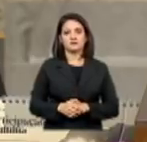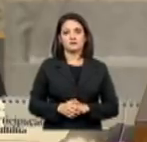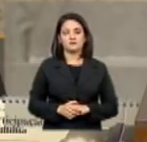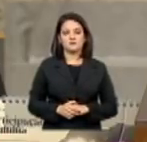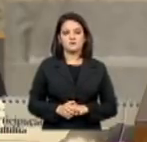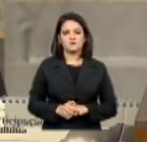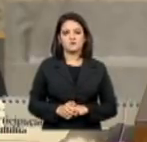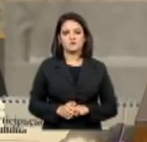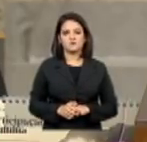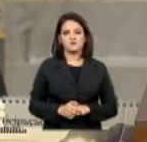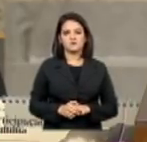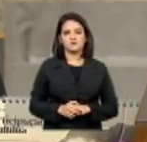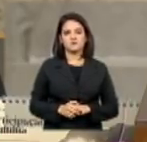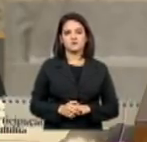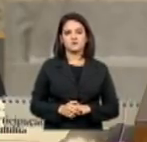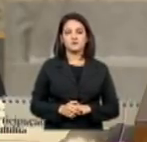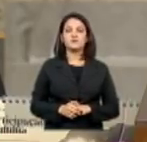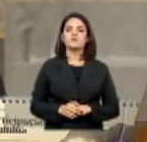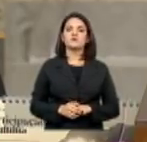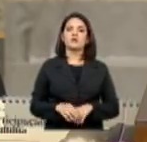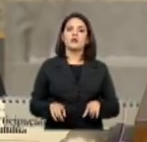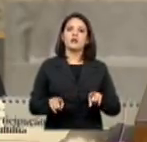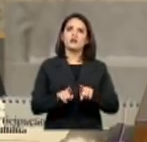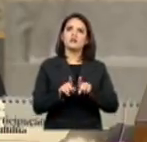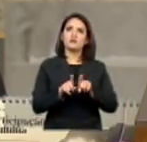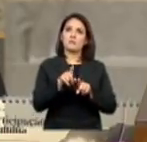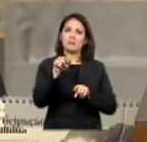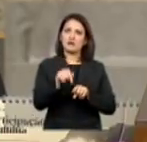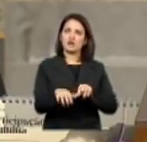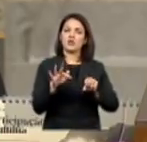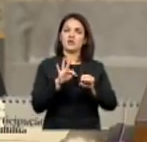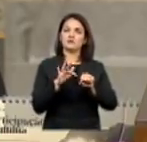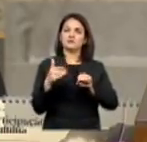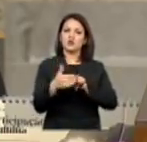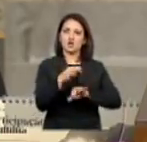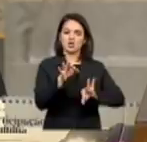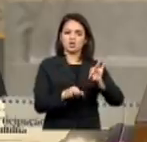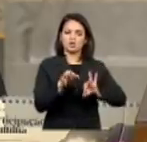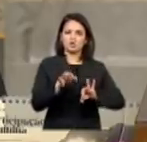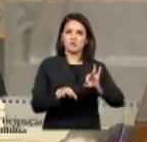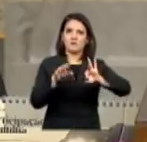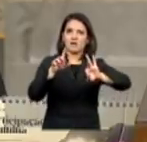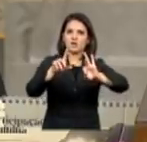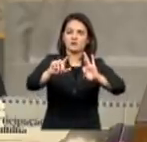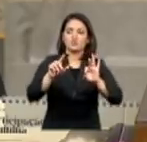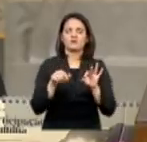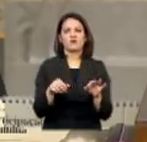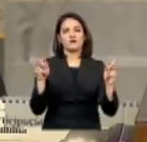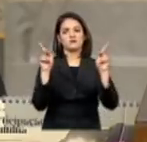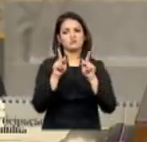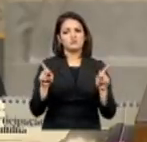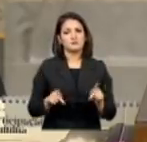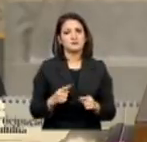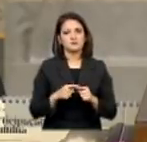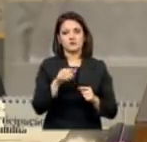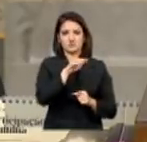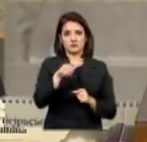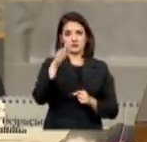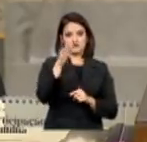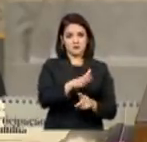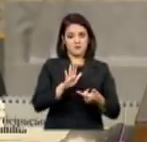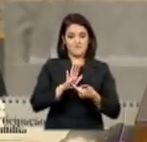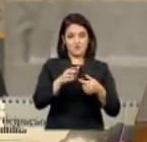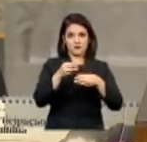são a jurisprudência desta corte é pacífica no sentido de que se as unidades de corda demonstração de prejuízo